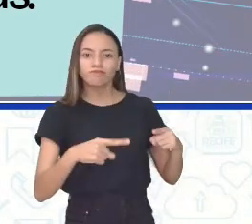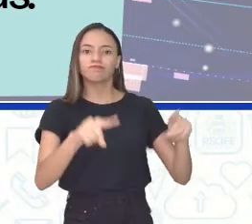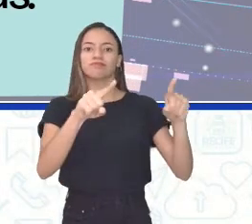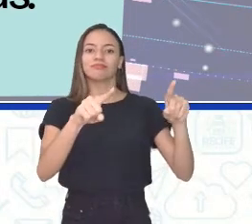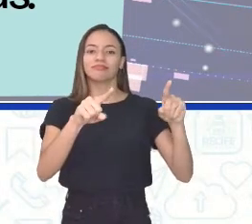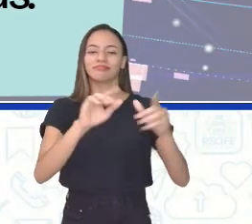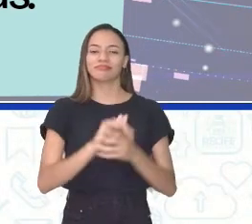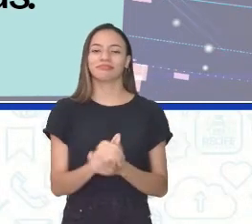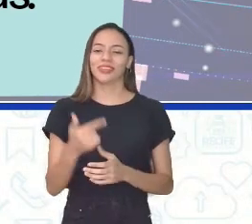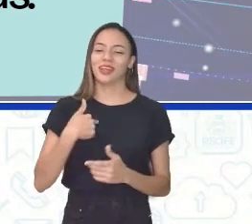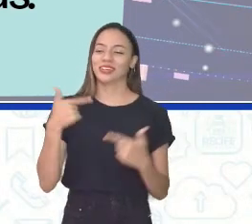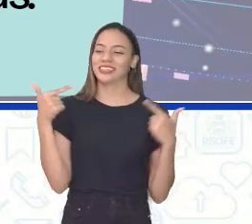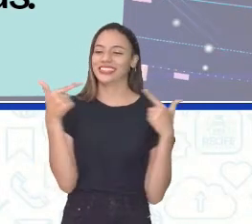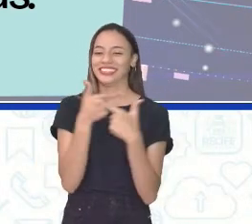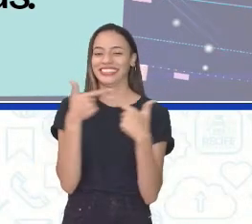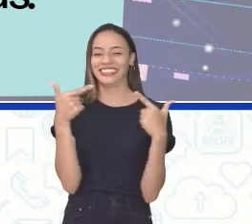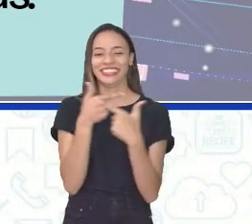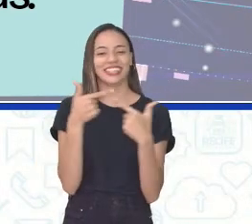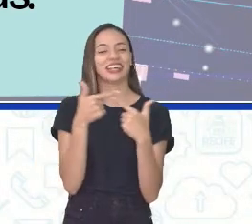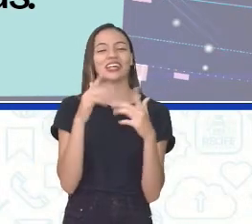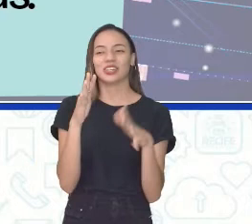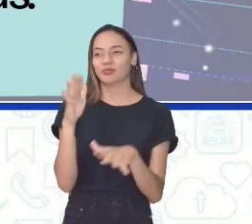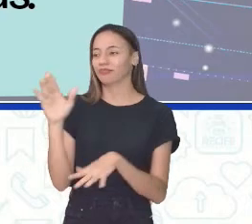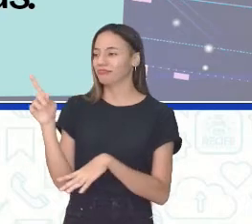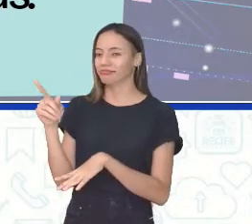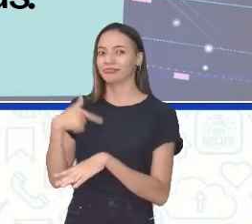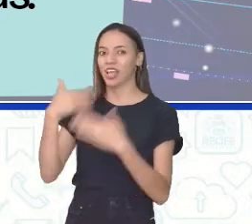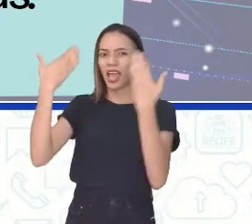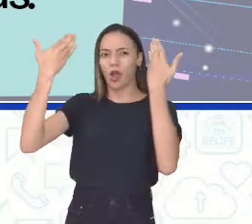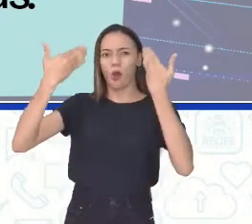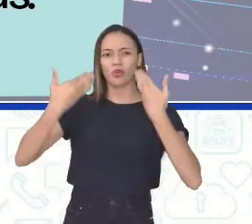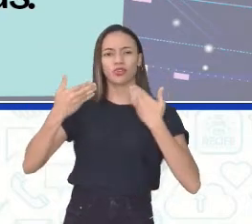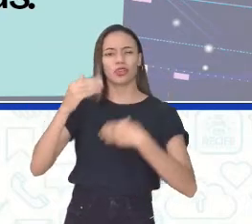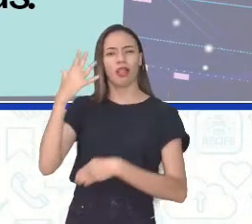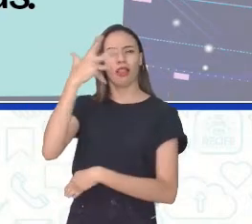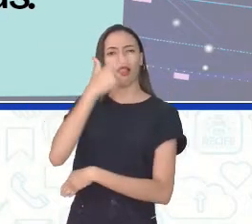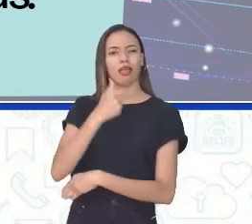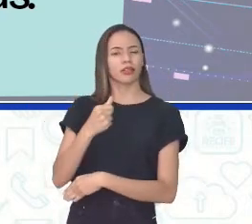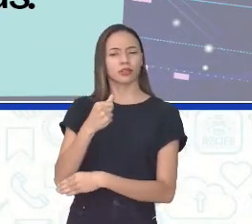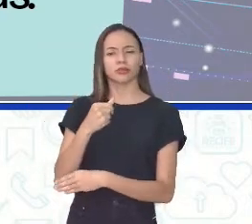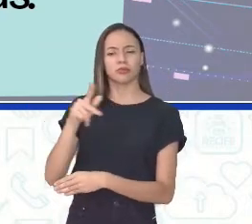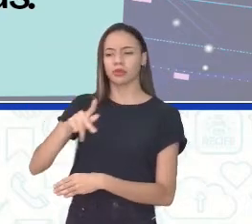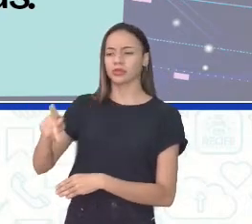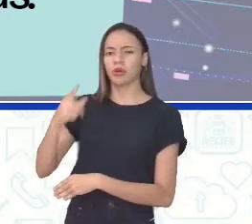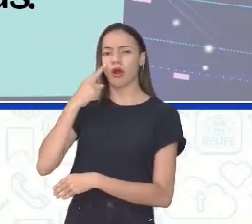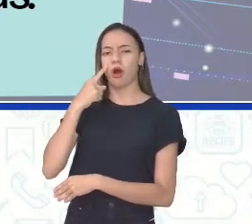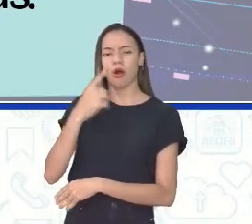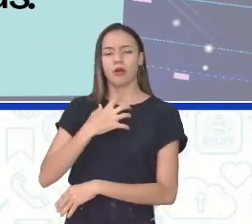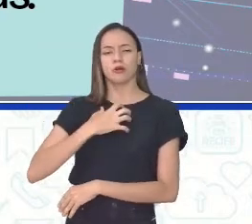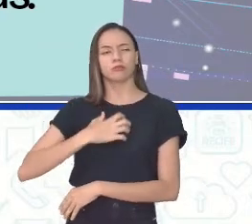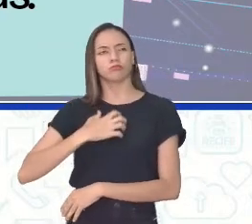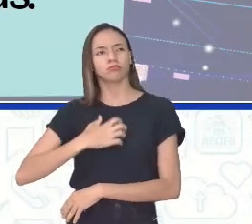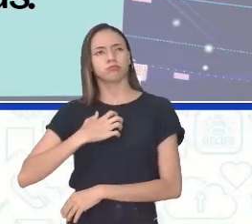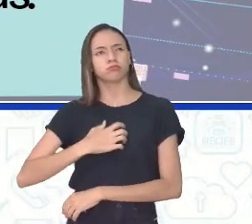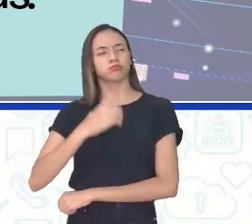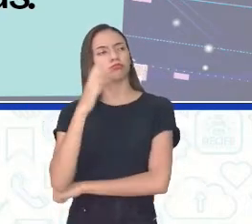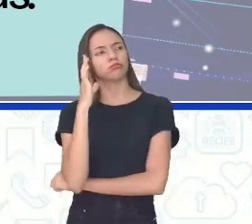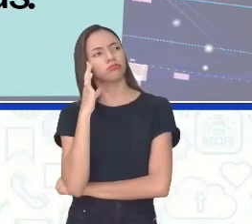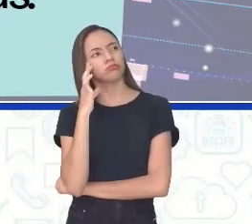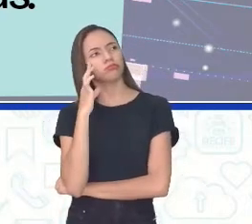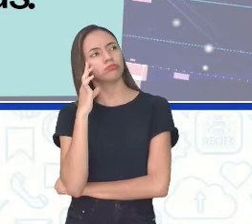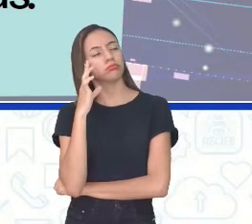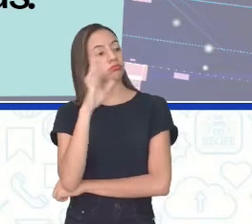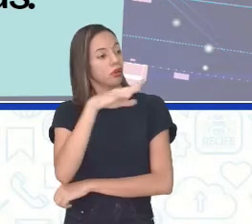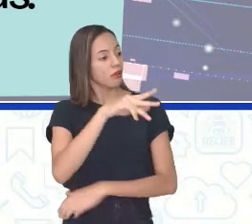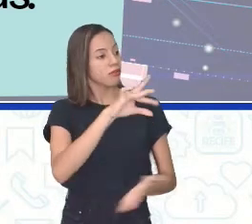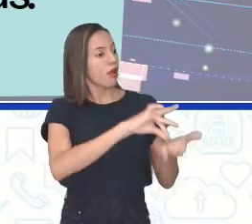faço rir, não. É a cara dele mesmo. Não é? A cara do rostinho lindo. É. Então, com raiva, Foi pensando na vida. inspirado, não foi esse isso, quadrinho